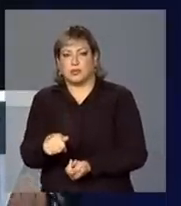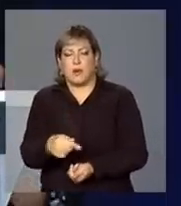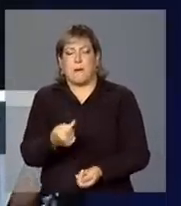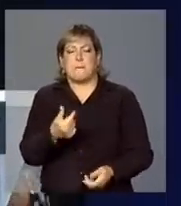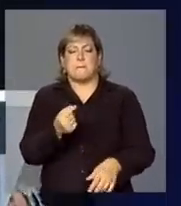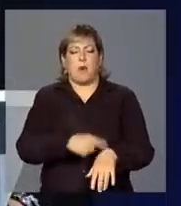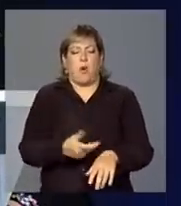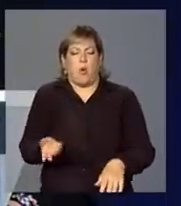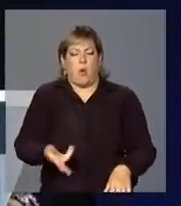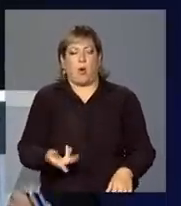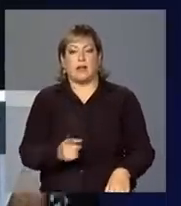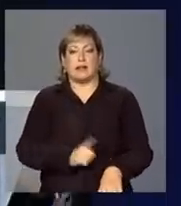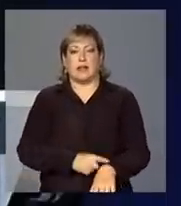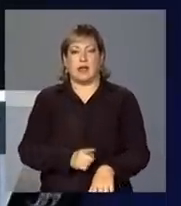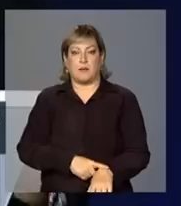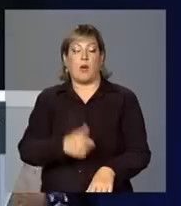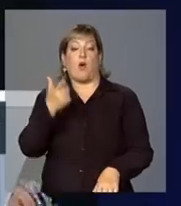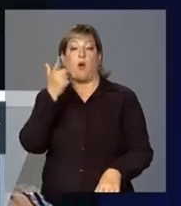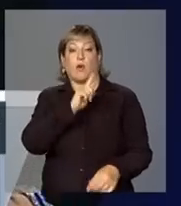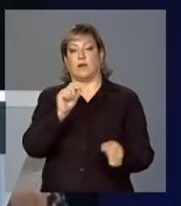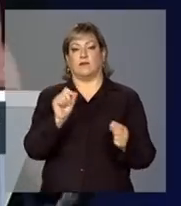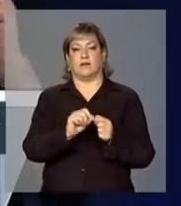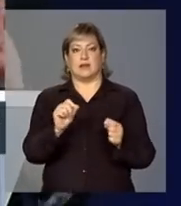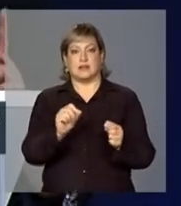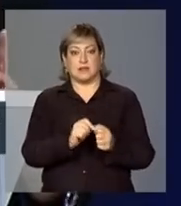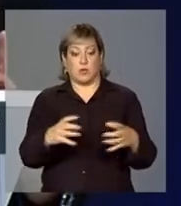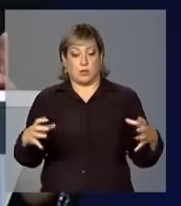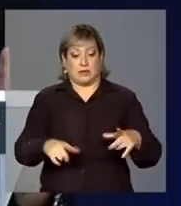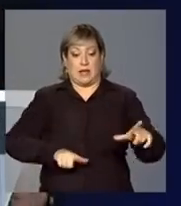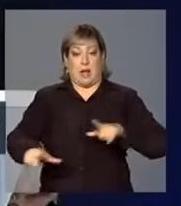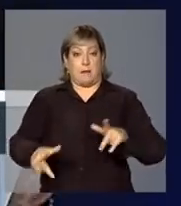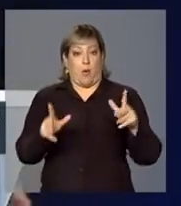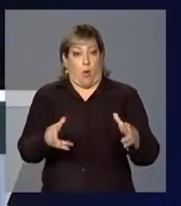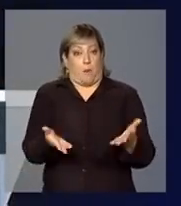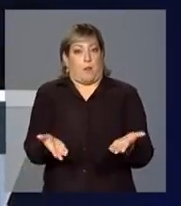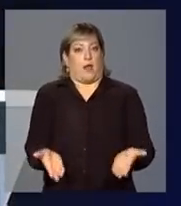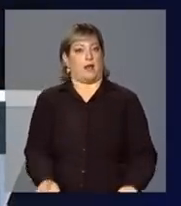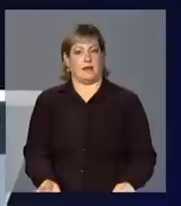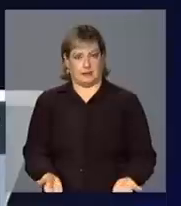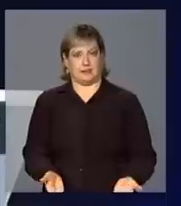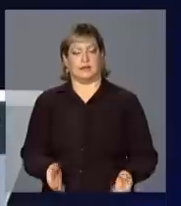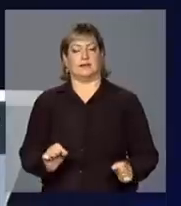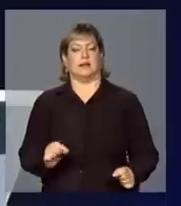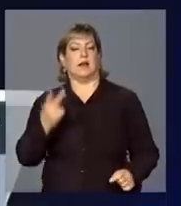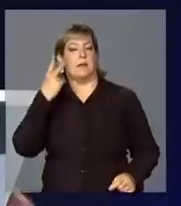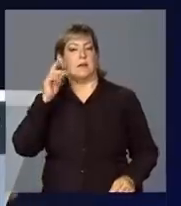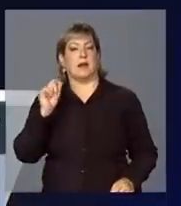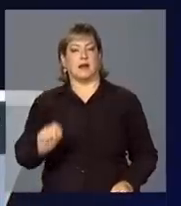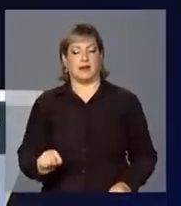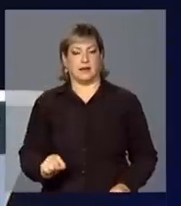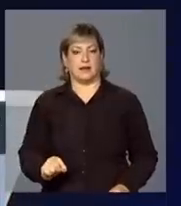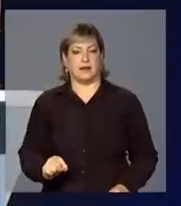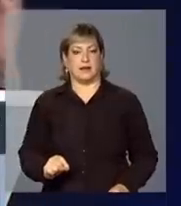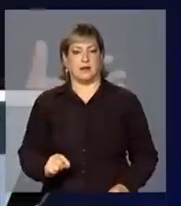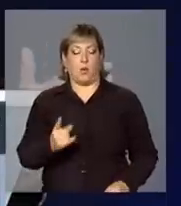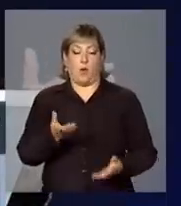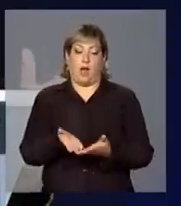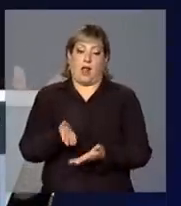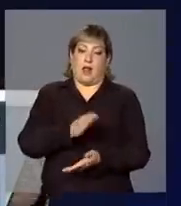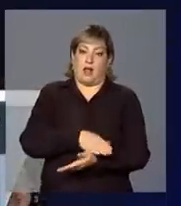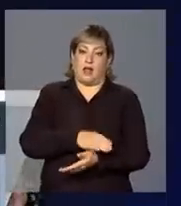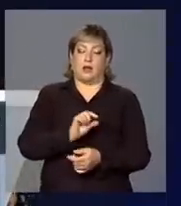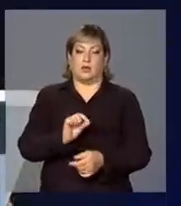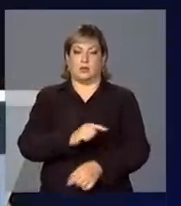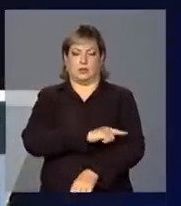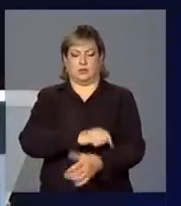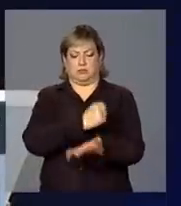tempo realizou uma mobilização dessa envergadura para, de um lado,